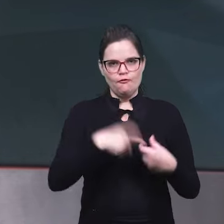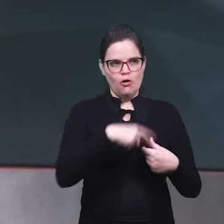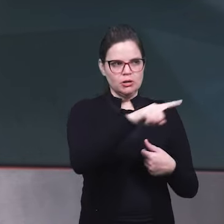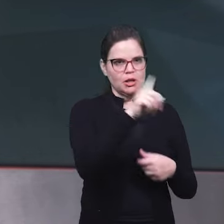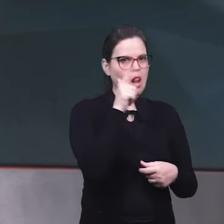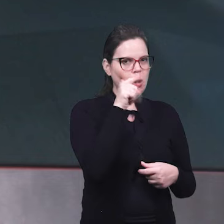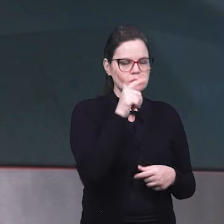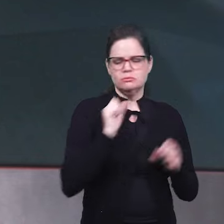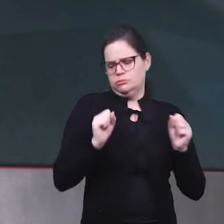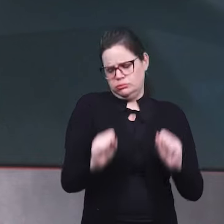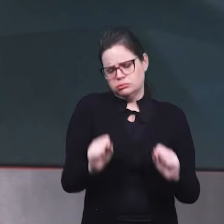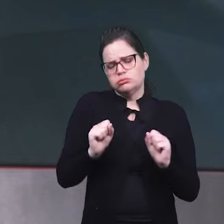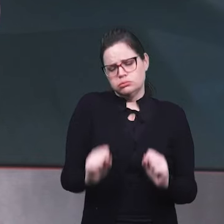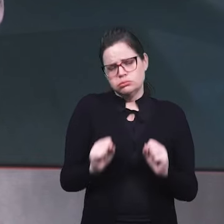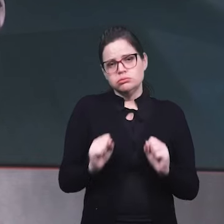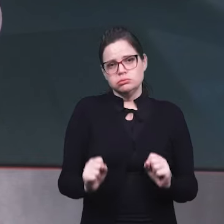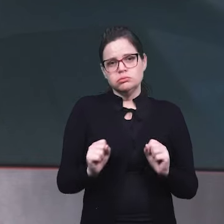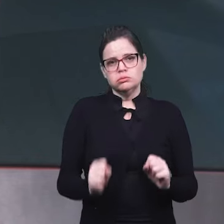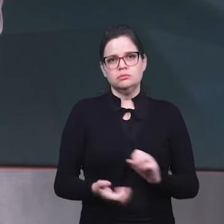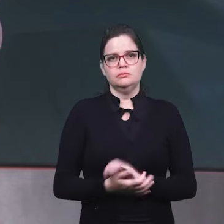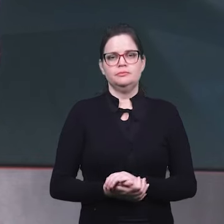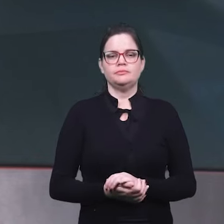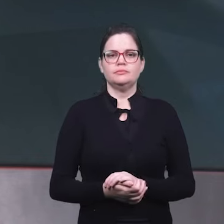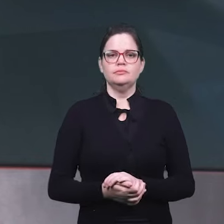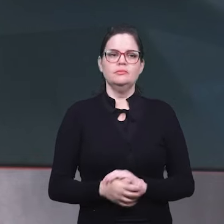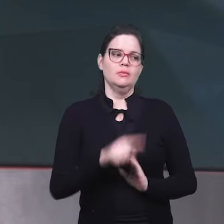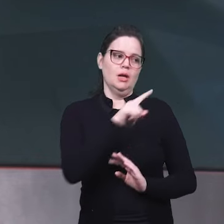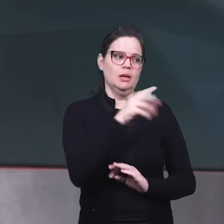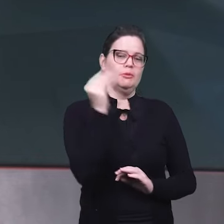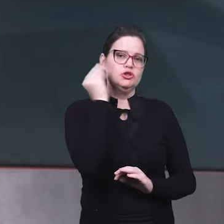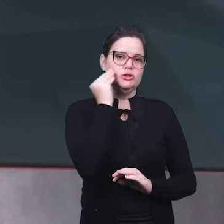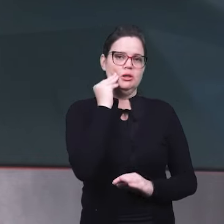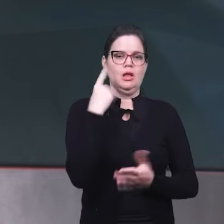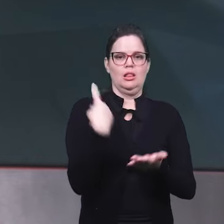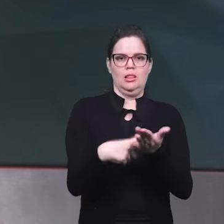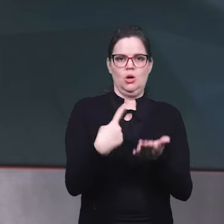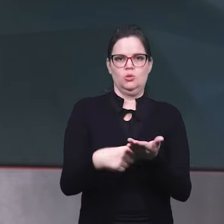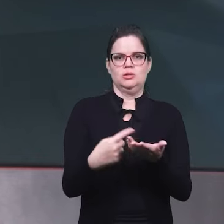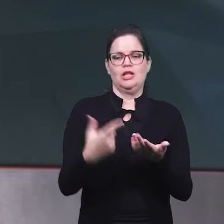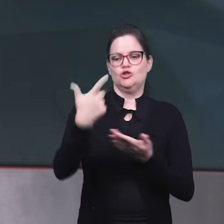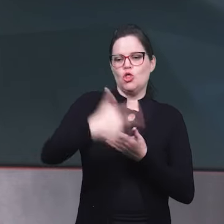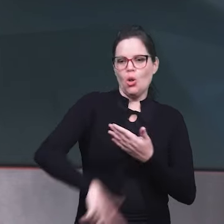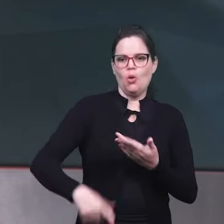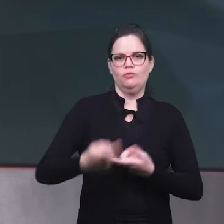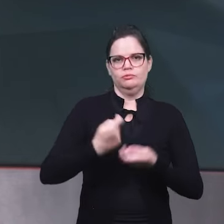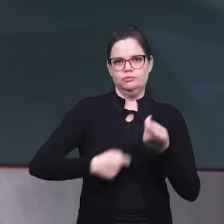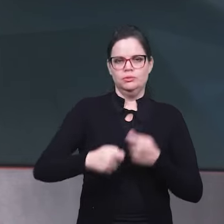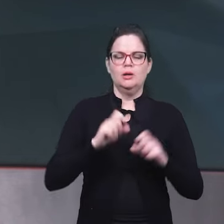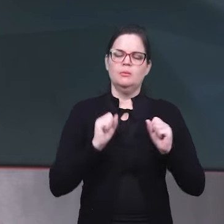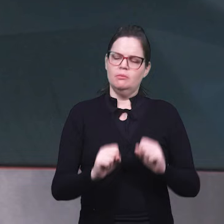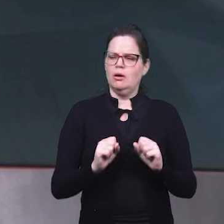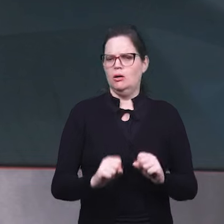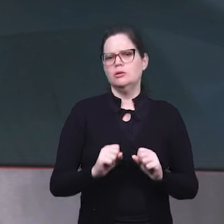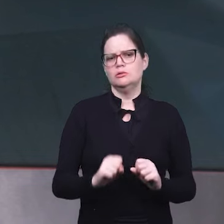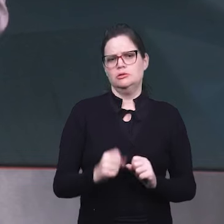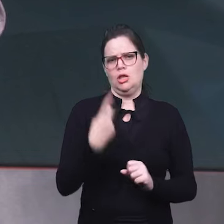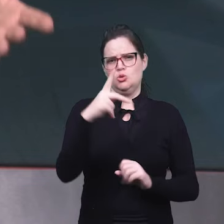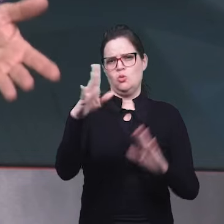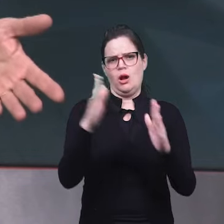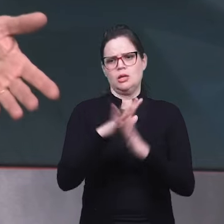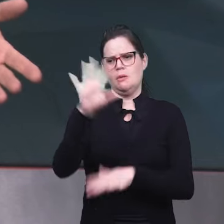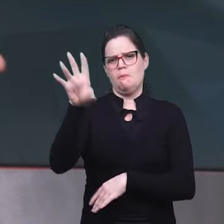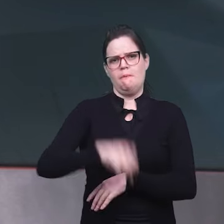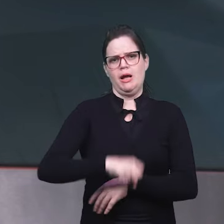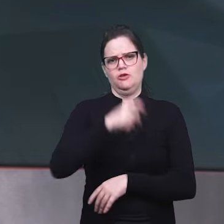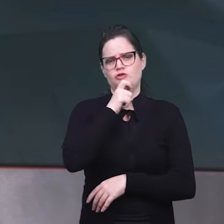até entrar uma renegociação, né, depois da negociação, mas pode sim. Assim